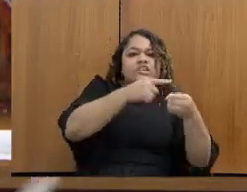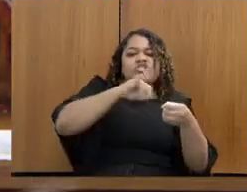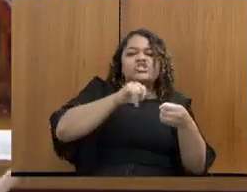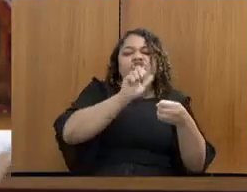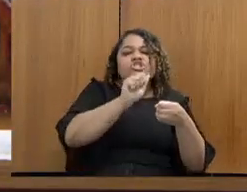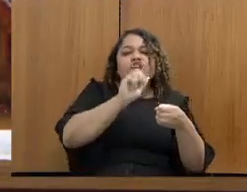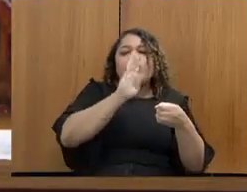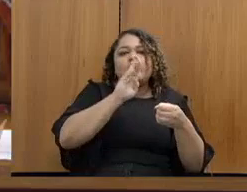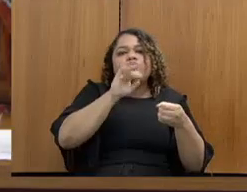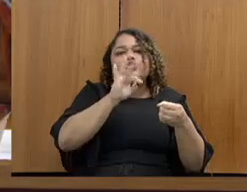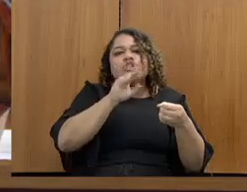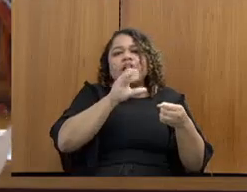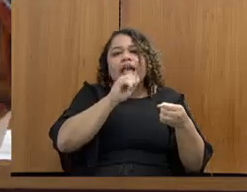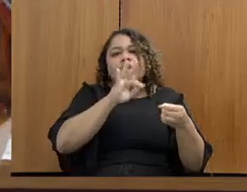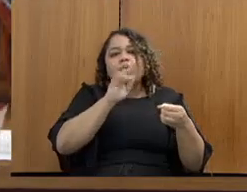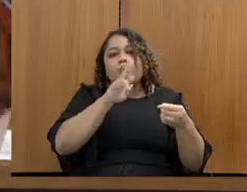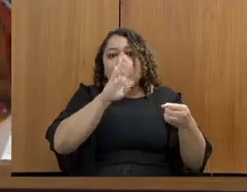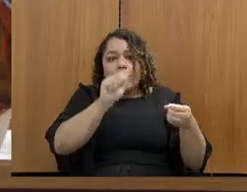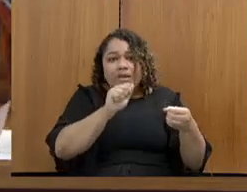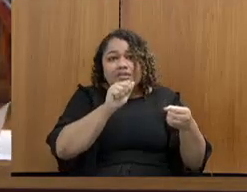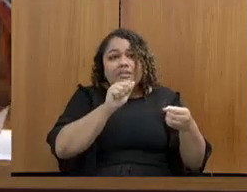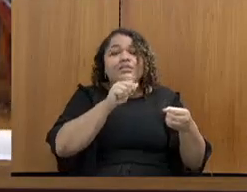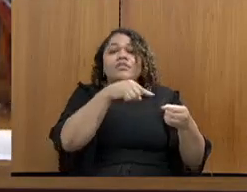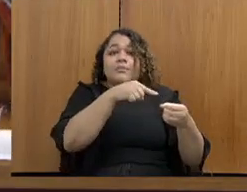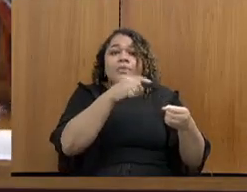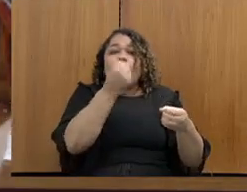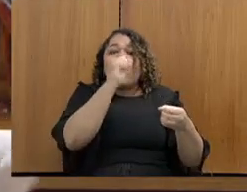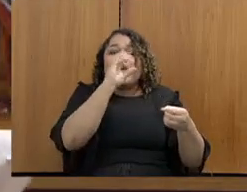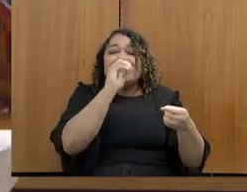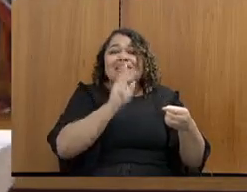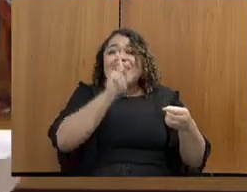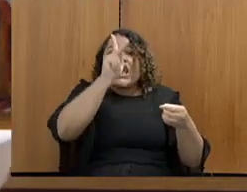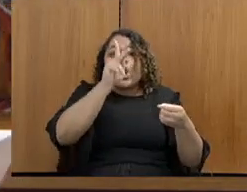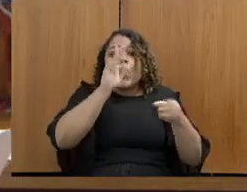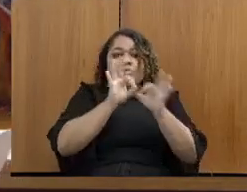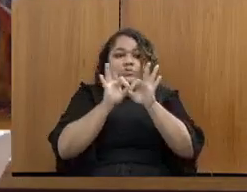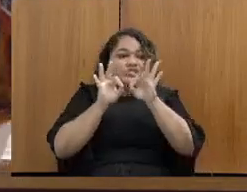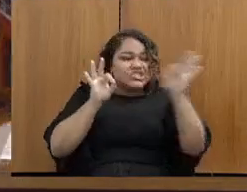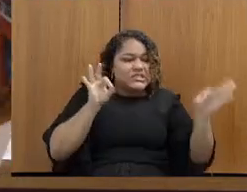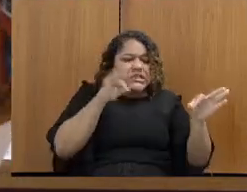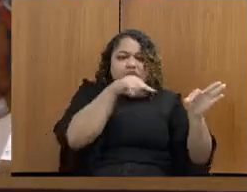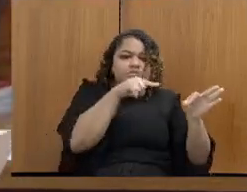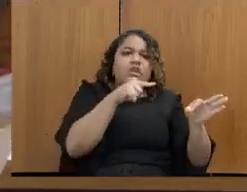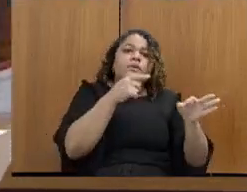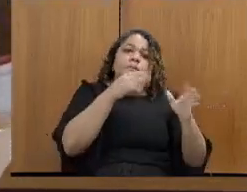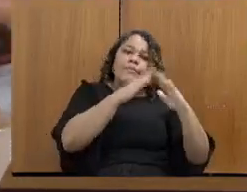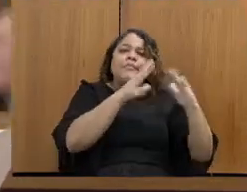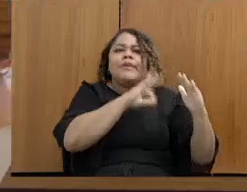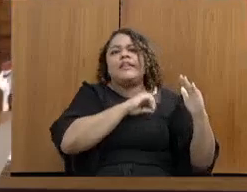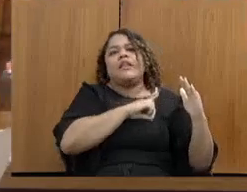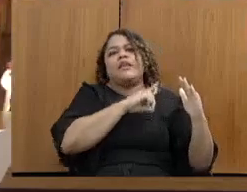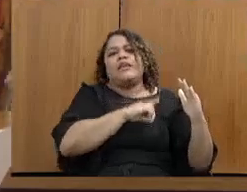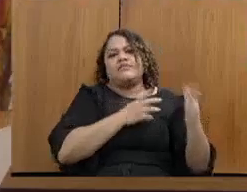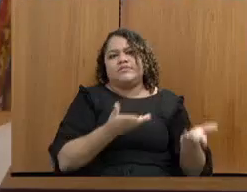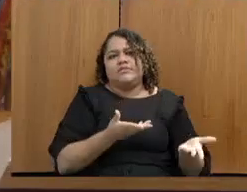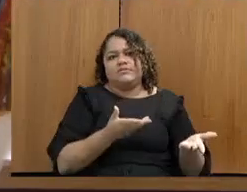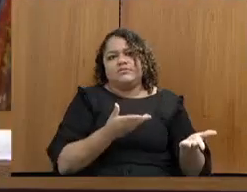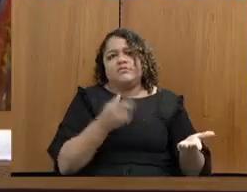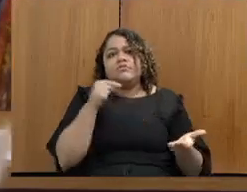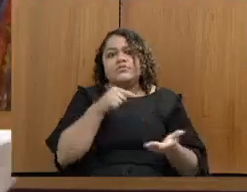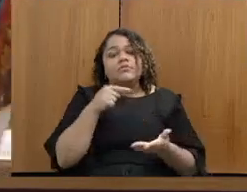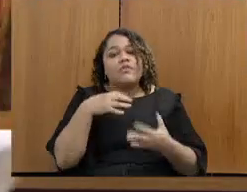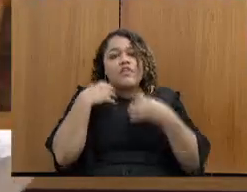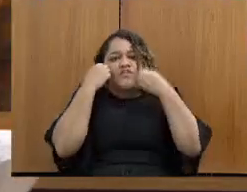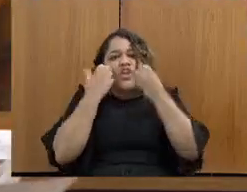então é perigoso que faz uma delegacia lá com quatro permanente de delegado investigadores escrivães de